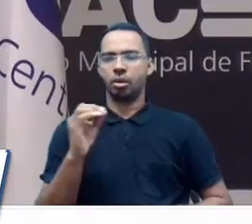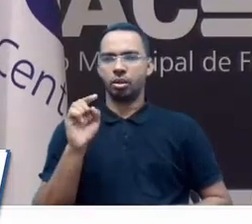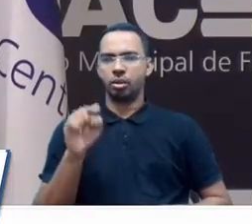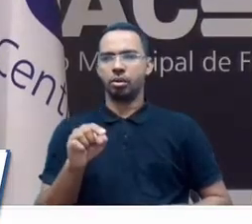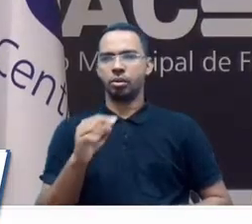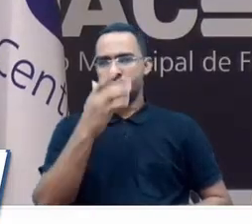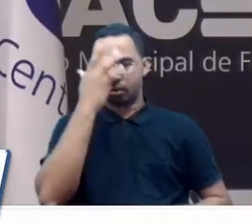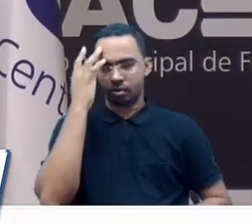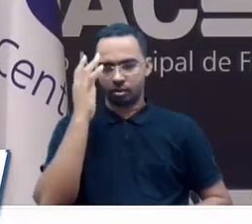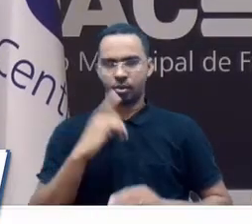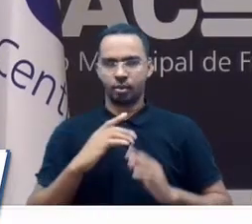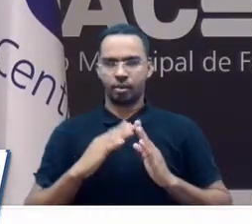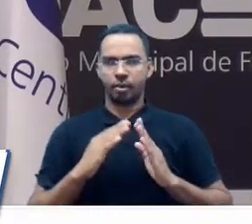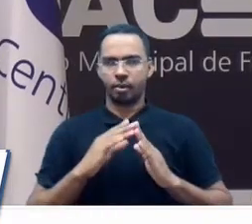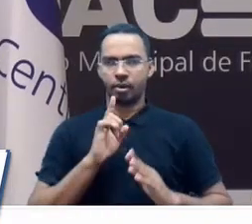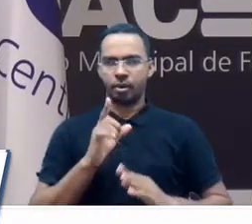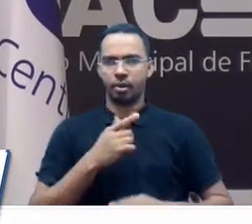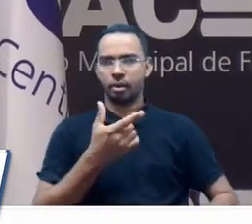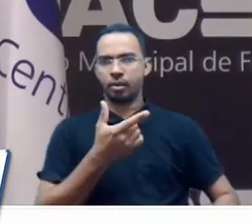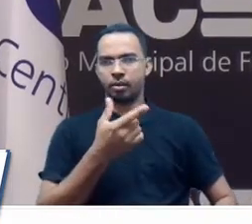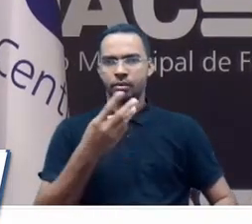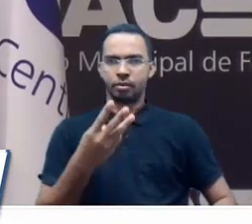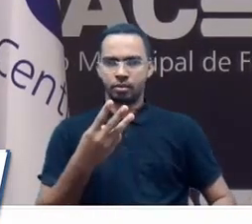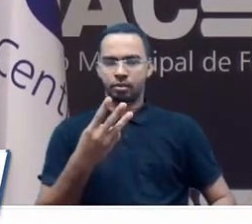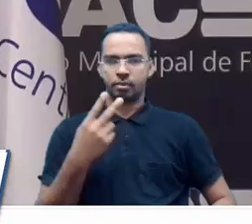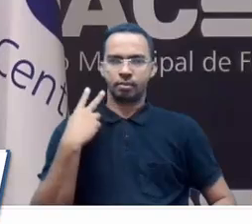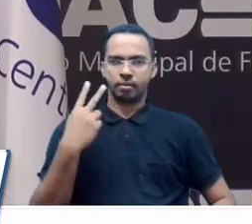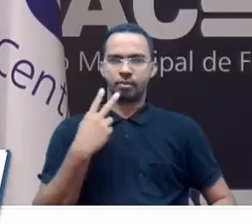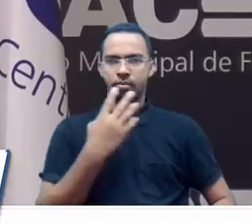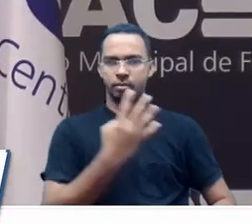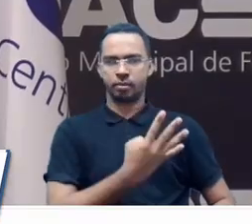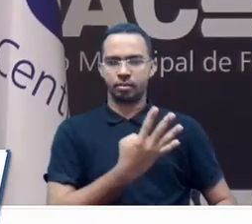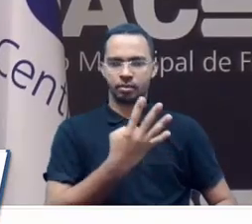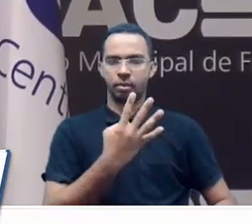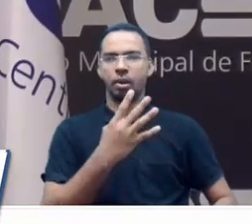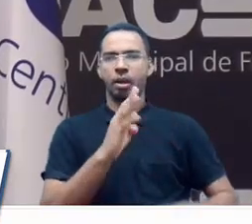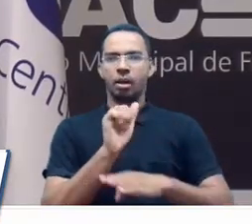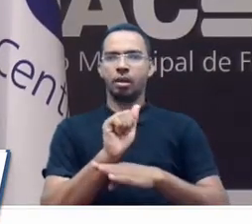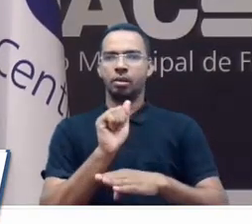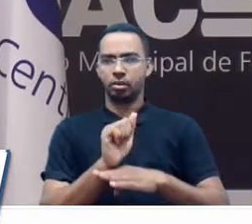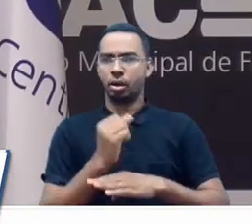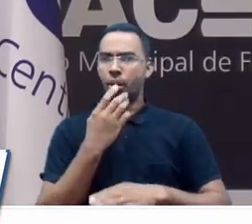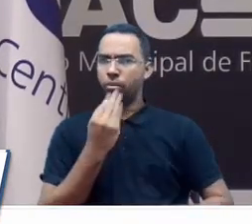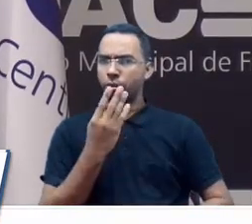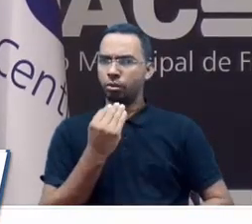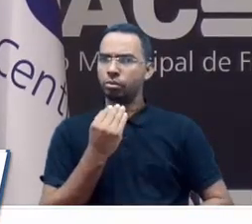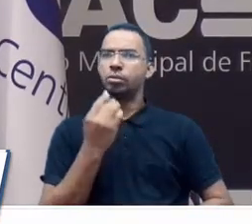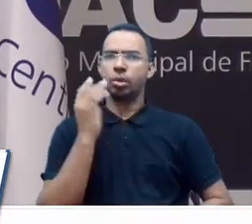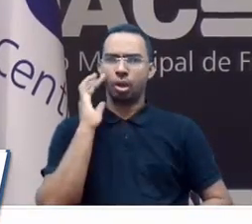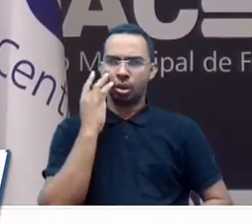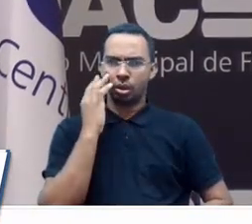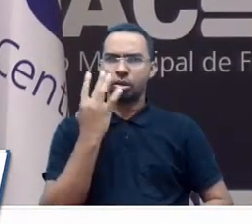tem. Lá tem 23 vereadores e 4 assessores. Acho muito 4